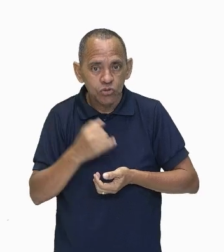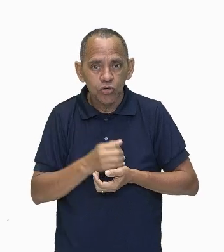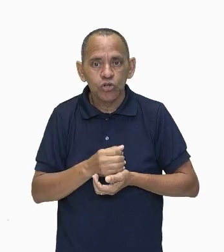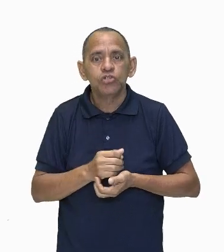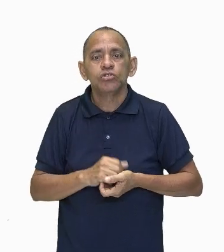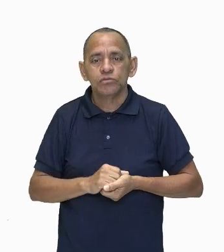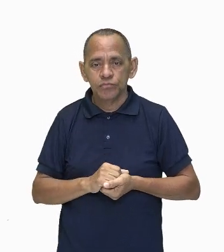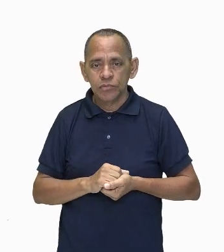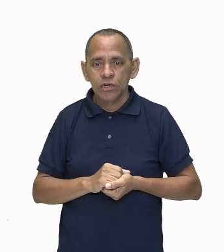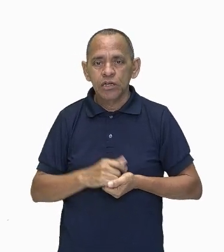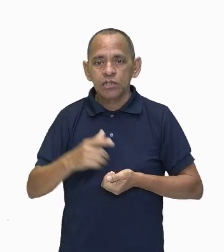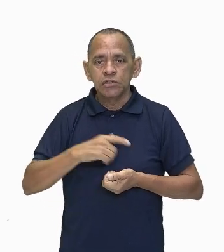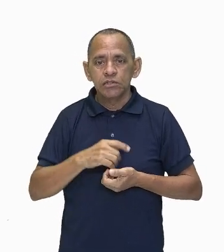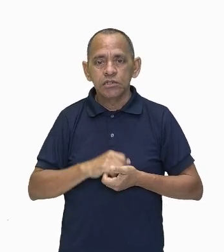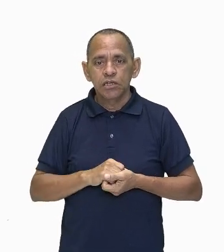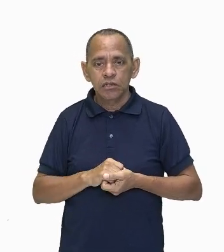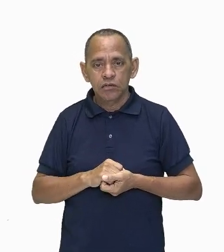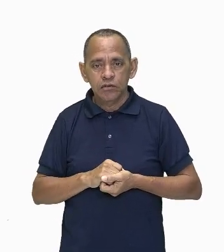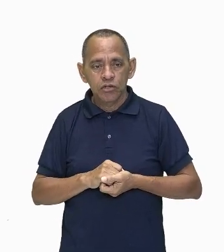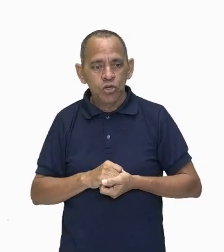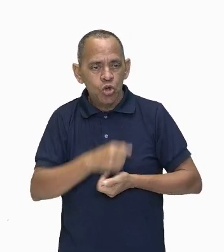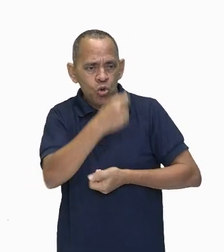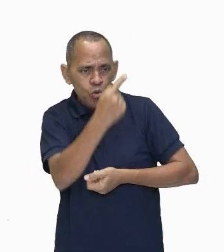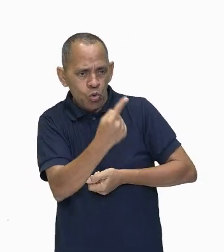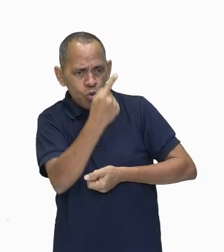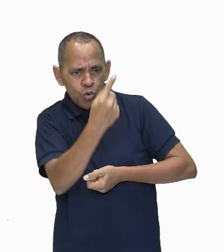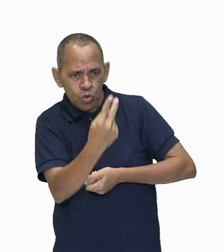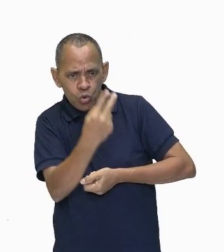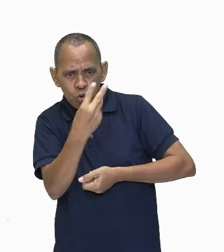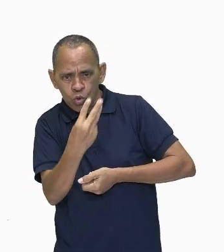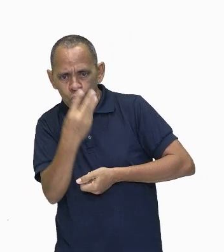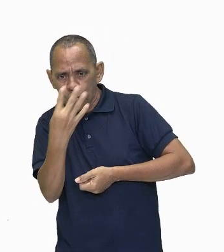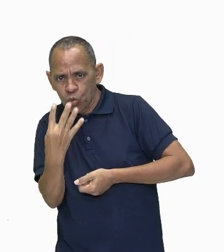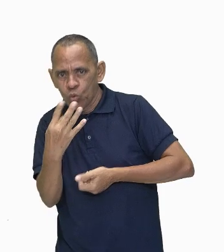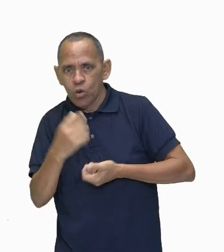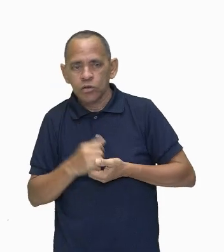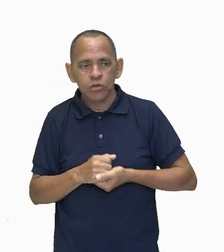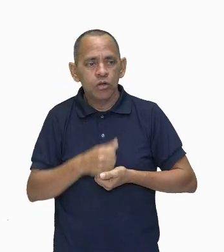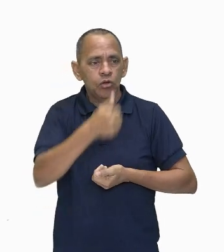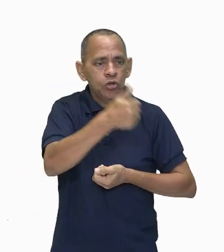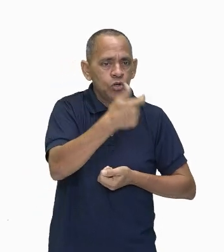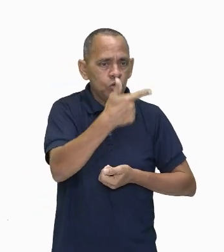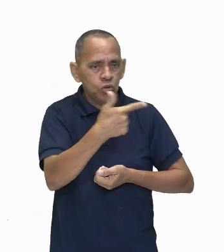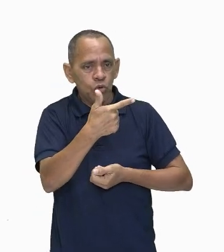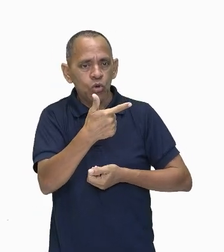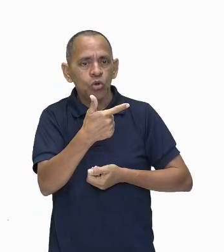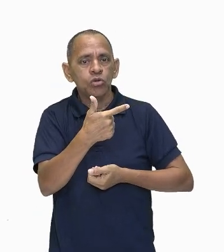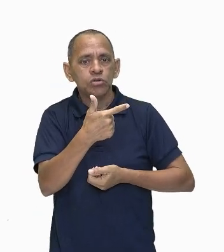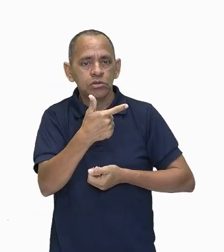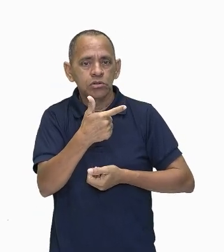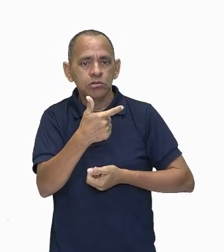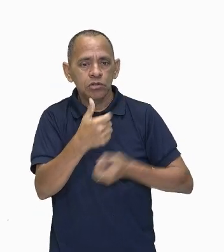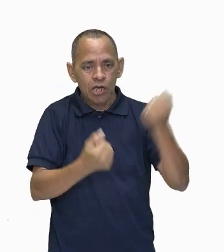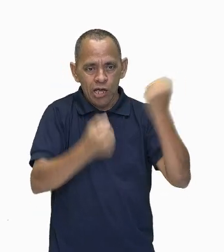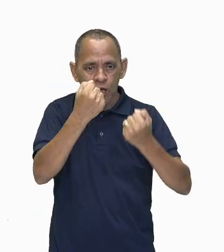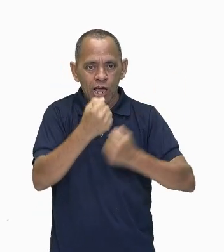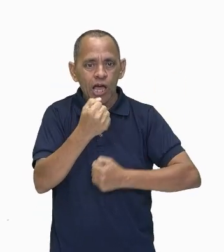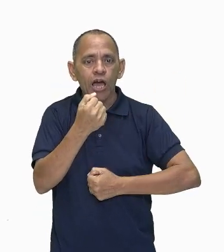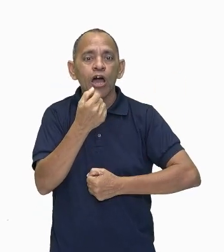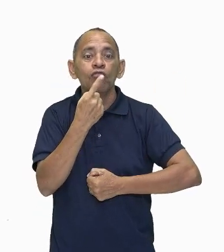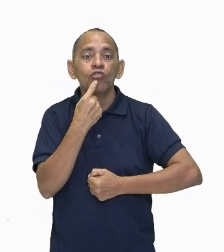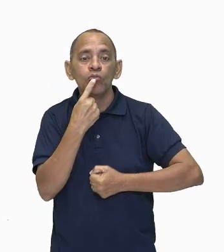proposta, né, eles contaram, então, o número de carros. Então, eles contaram aí 12 carros vermelhos, 20